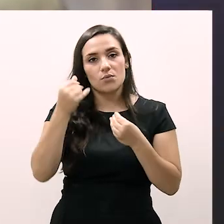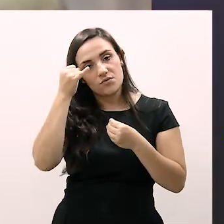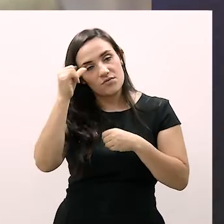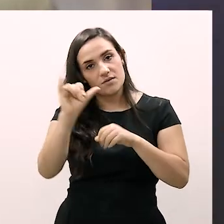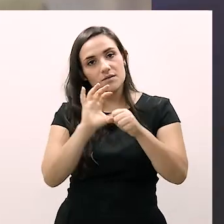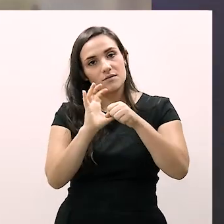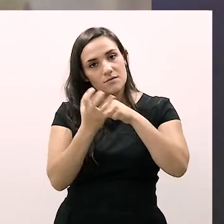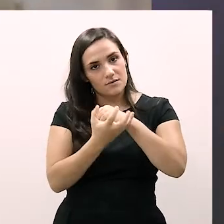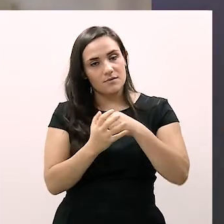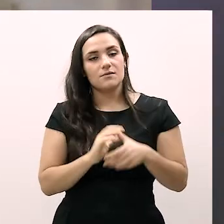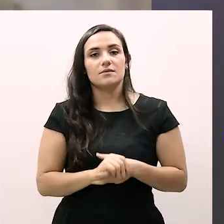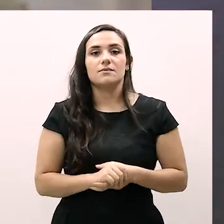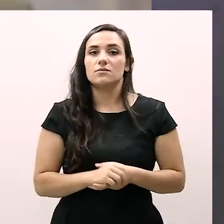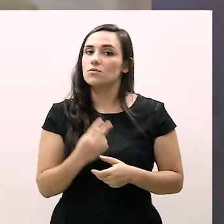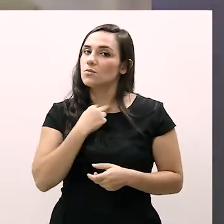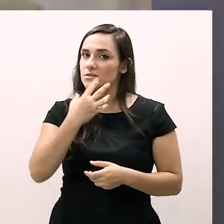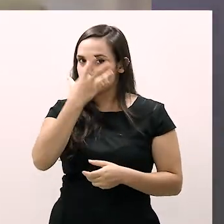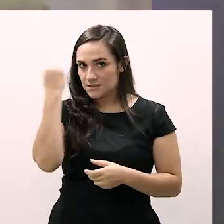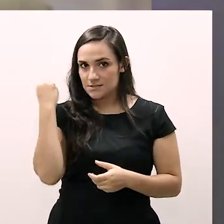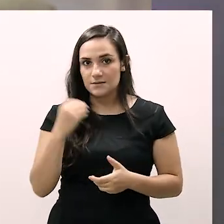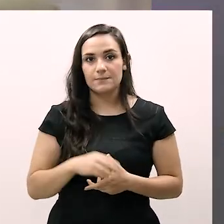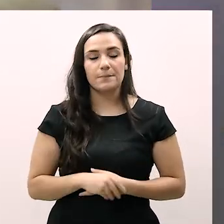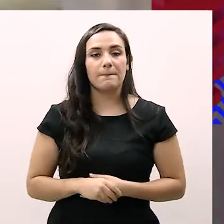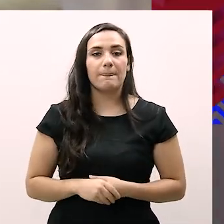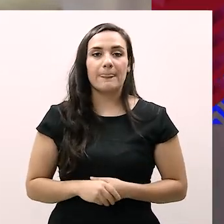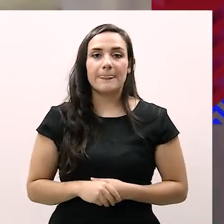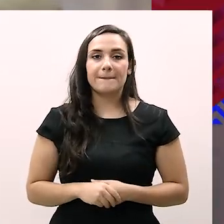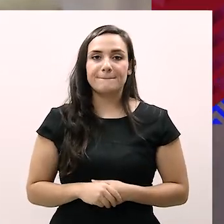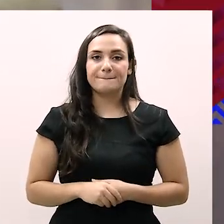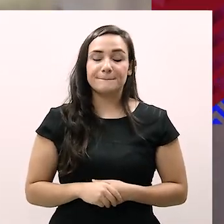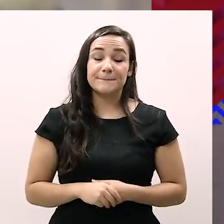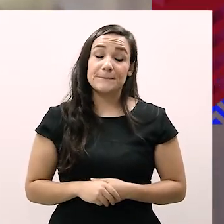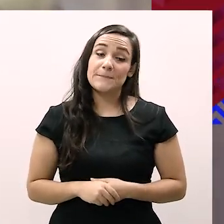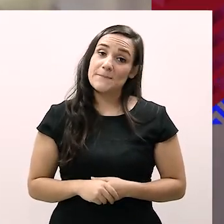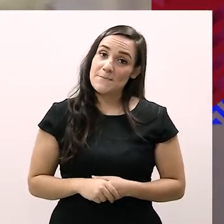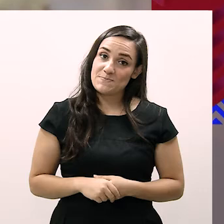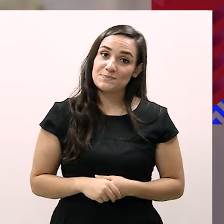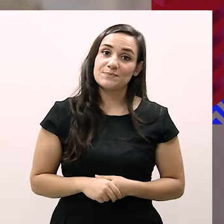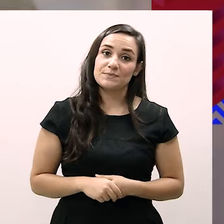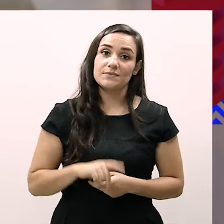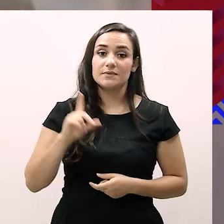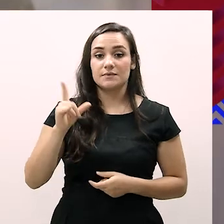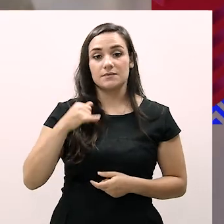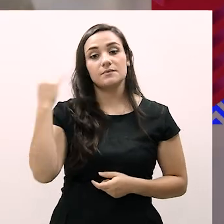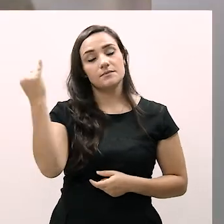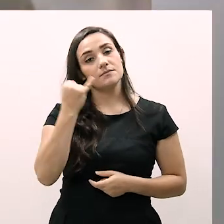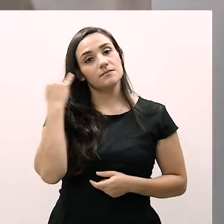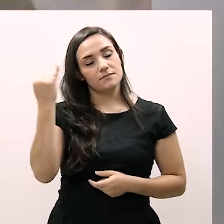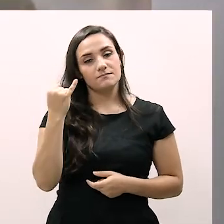a respeito da Covid-19, não podemos desligar dos cuidados. Tá.